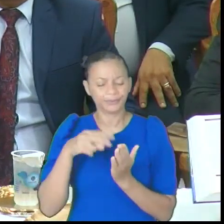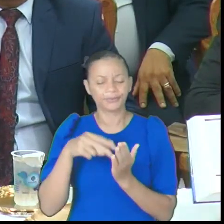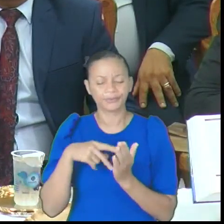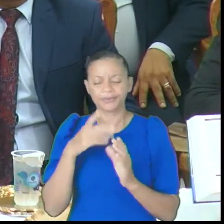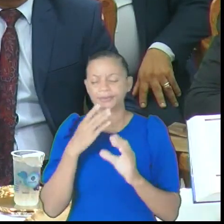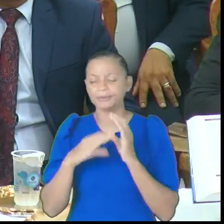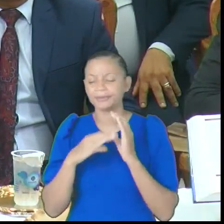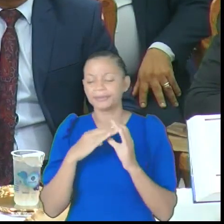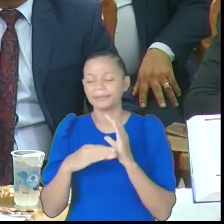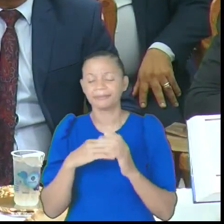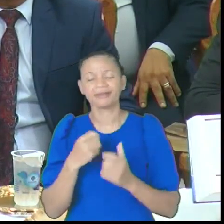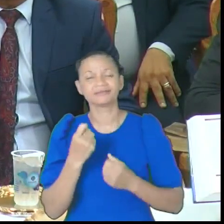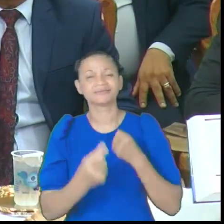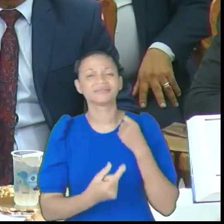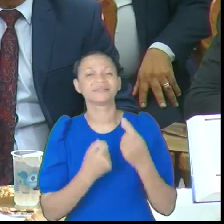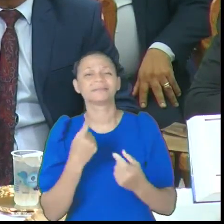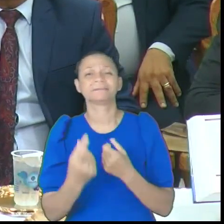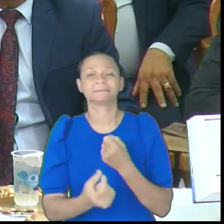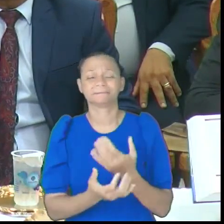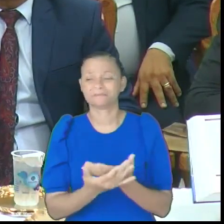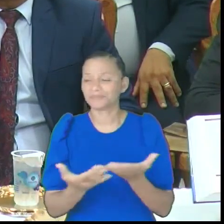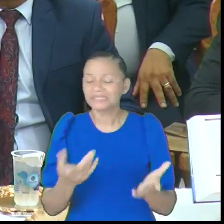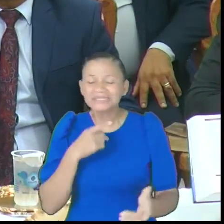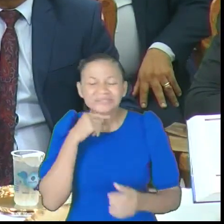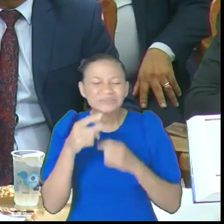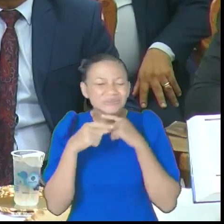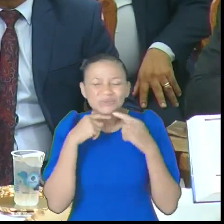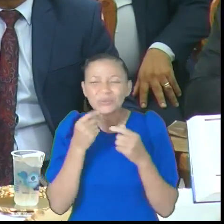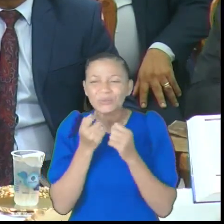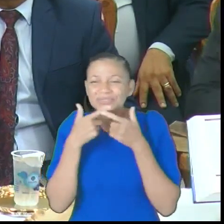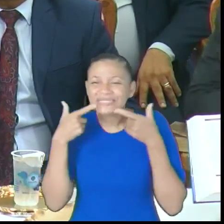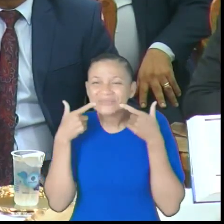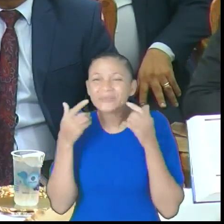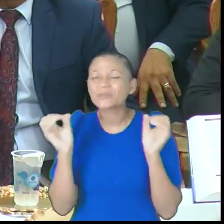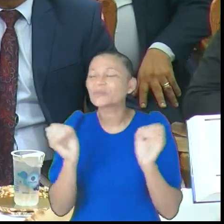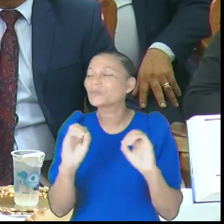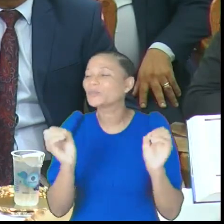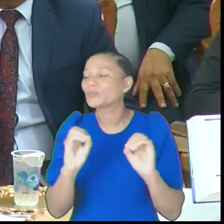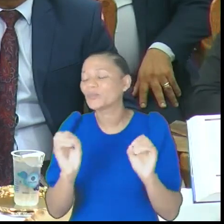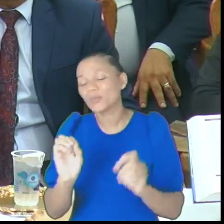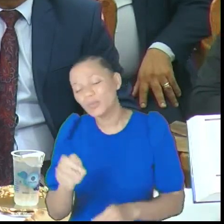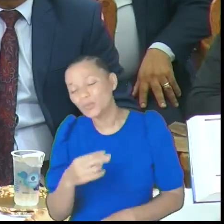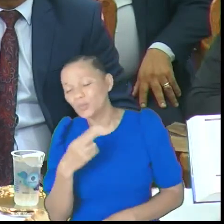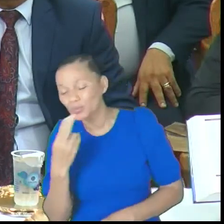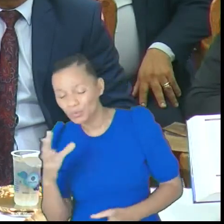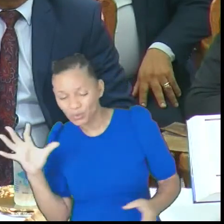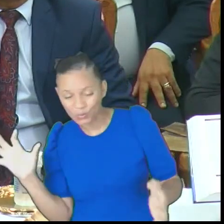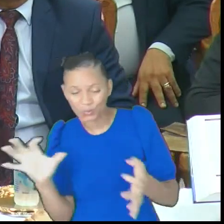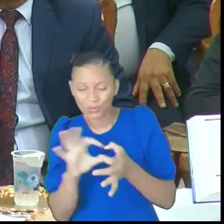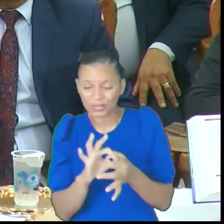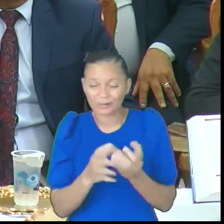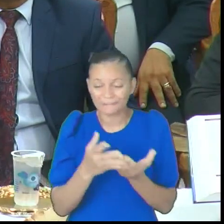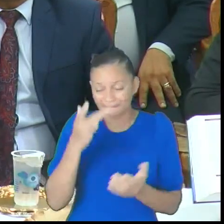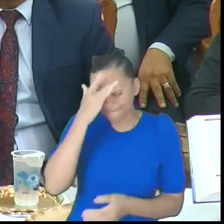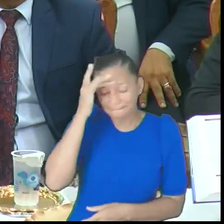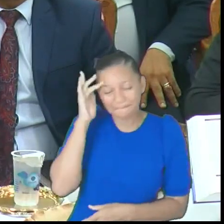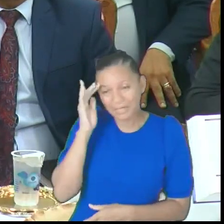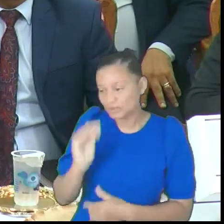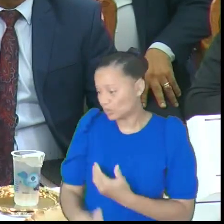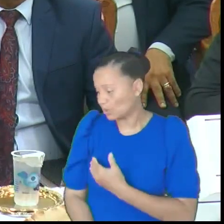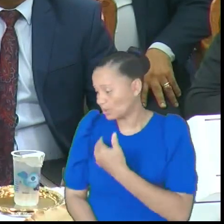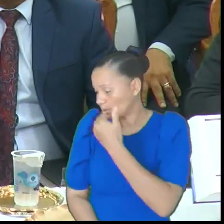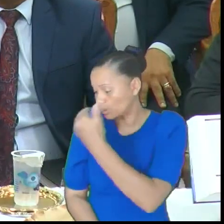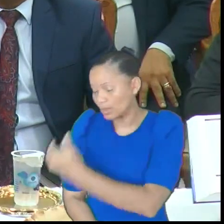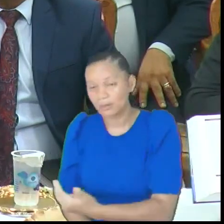cantam, mas por vezes sequer conseguem dar um sorriso ou cumprimentar a pessoa que está do